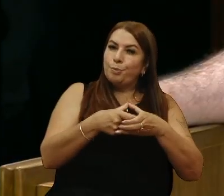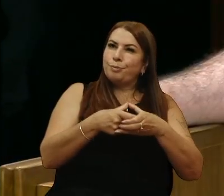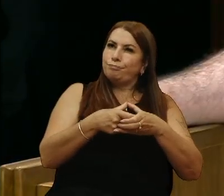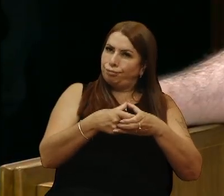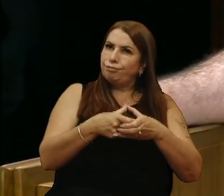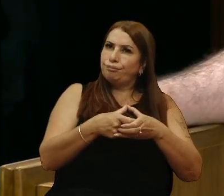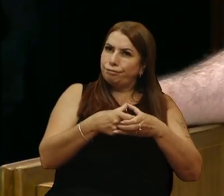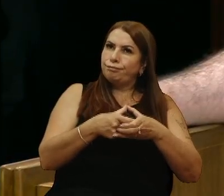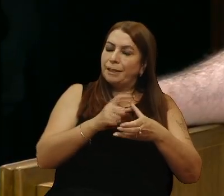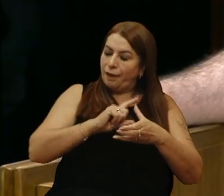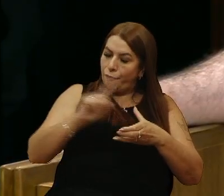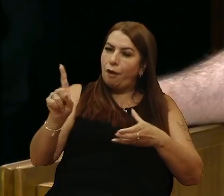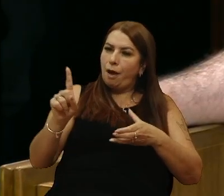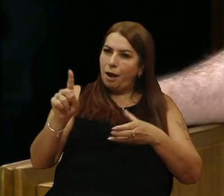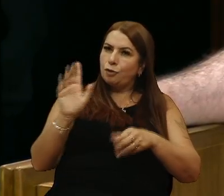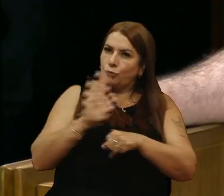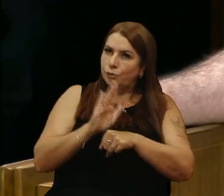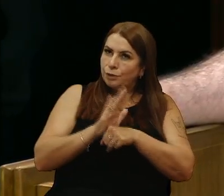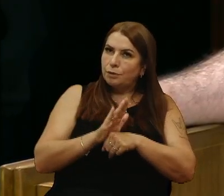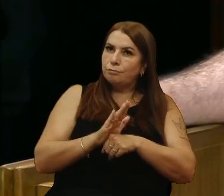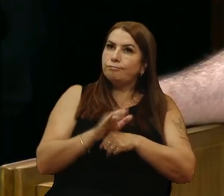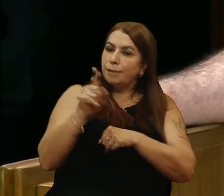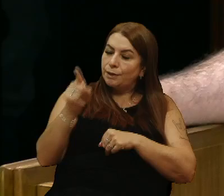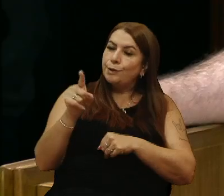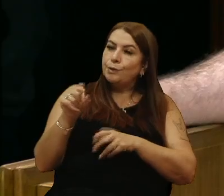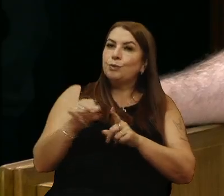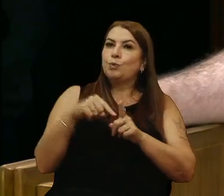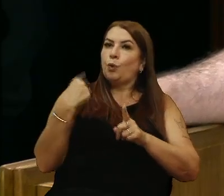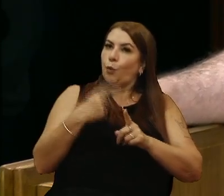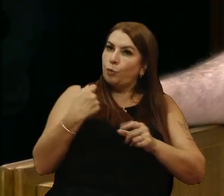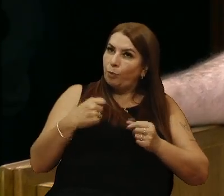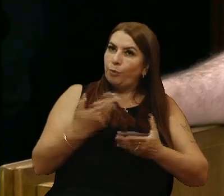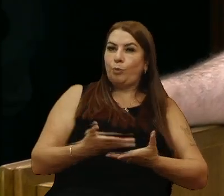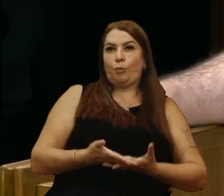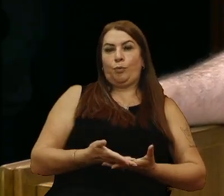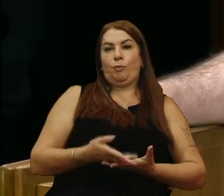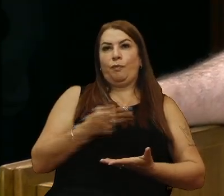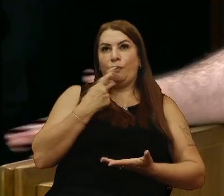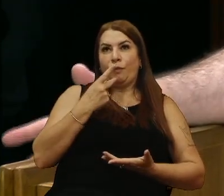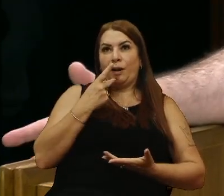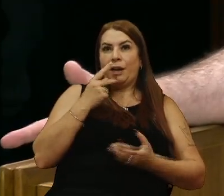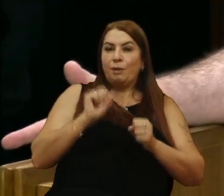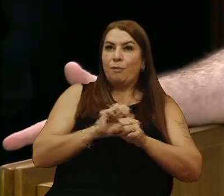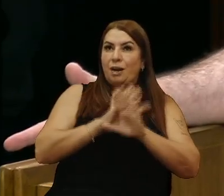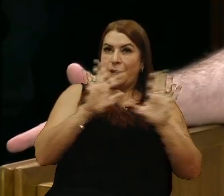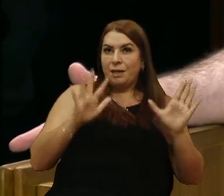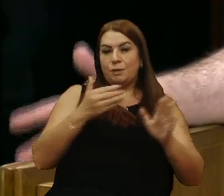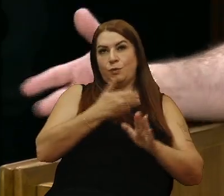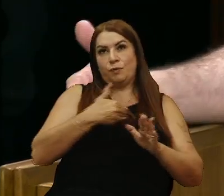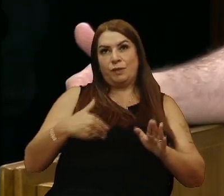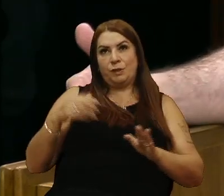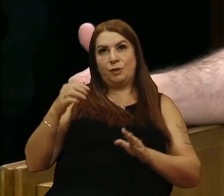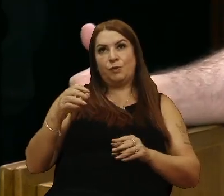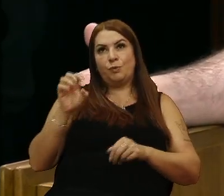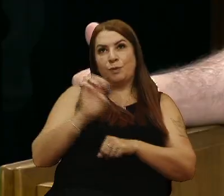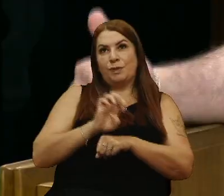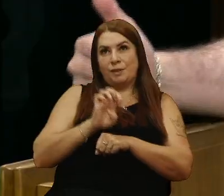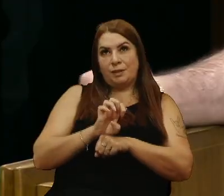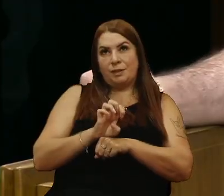eles estavam lá. E aí, justamente isso que nós precisamos dizer com clareza ao governador do Estado. O